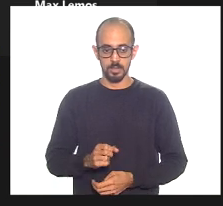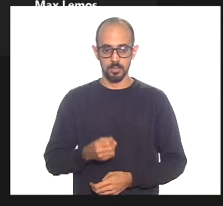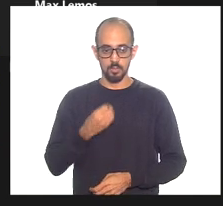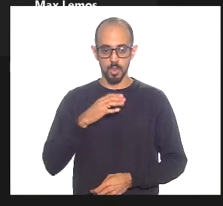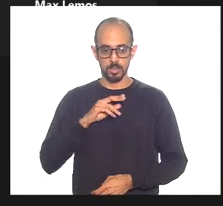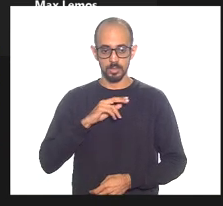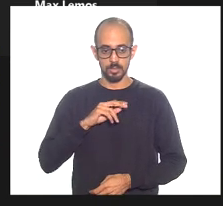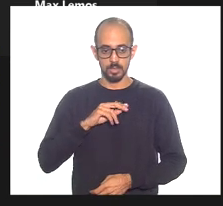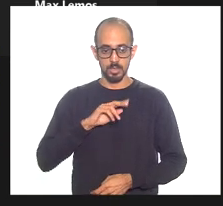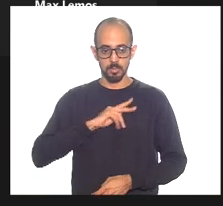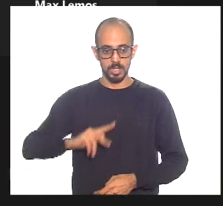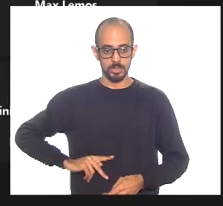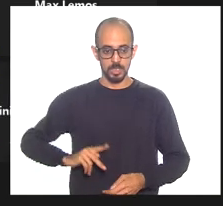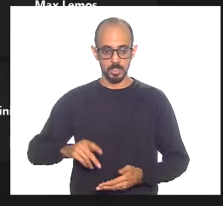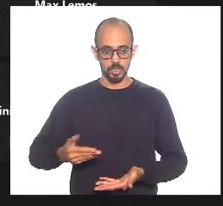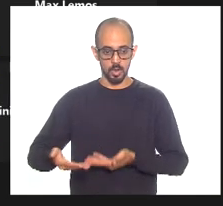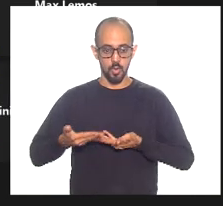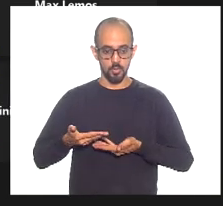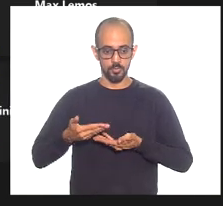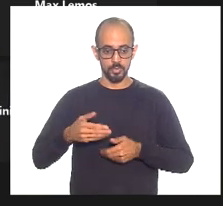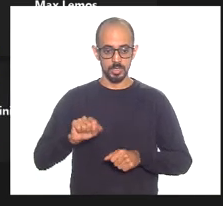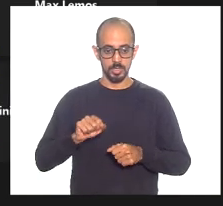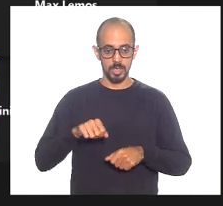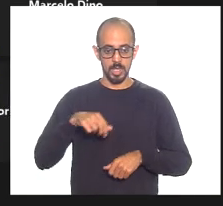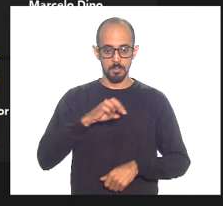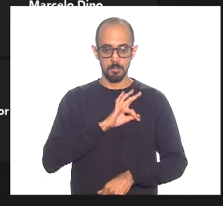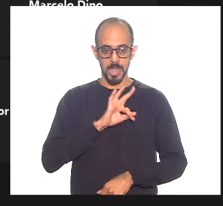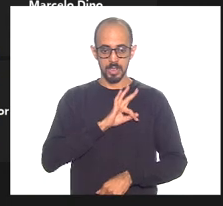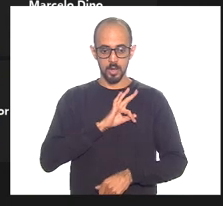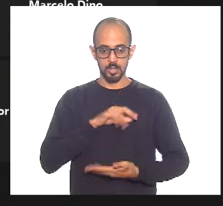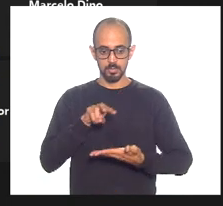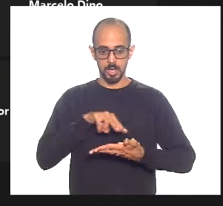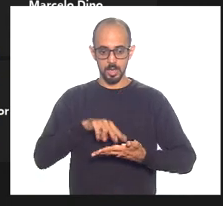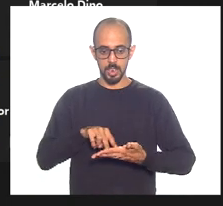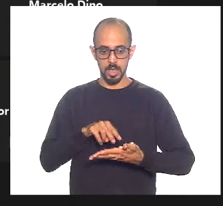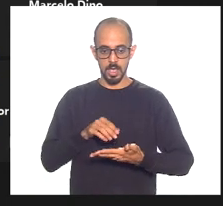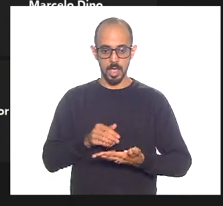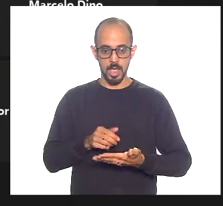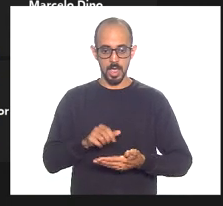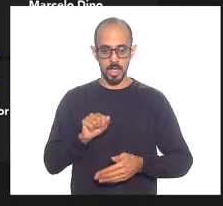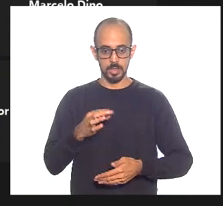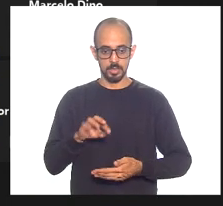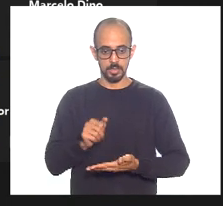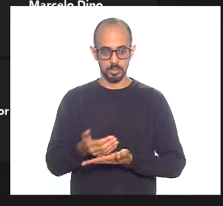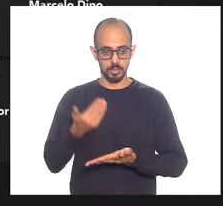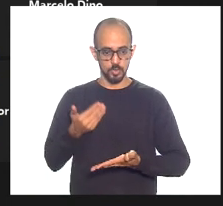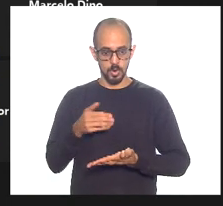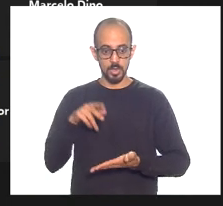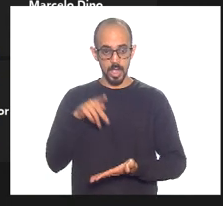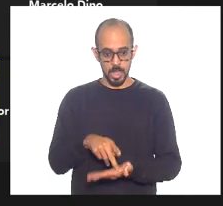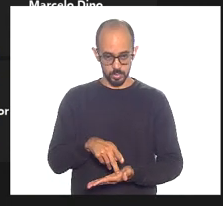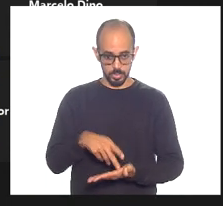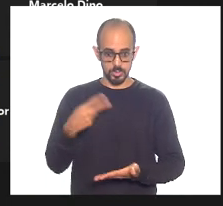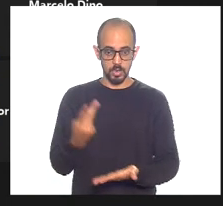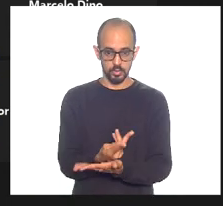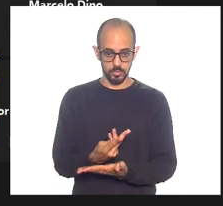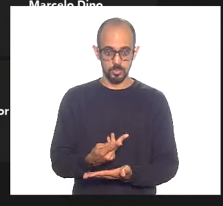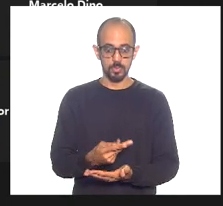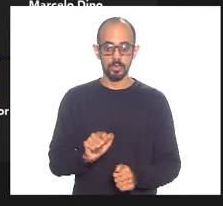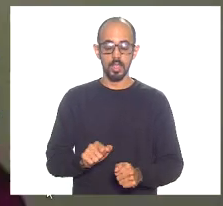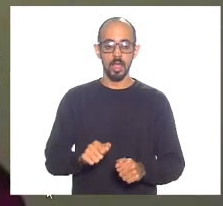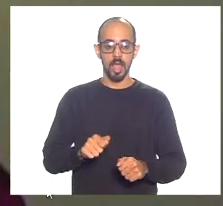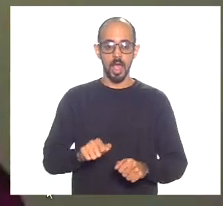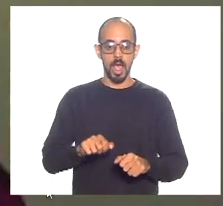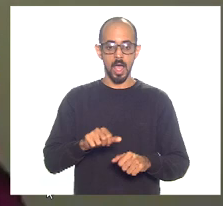Presidência convida a deputada Marta Rocha a fazer a leitura da ata da sessão anterior. A ata reflete com exatidão o ocorrido na